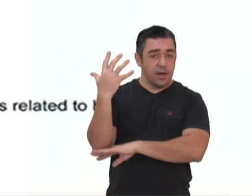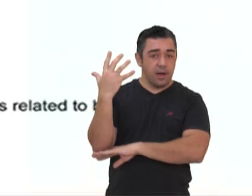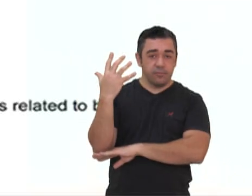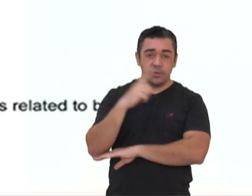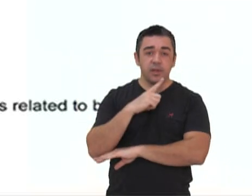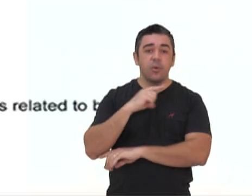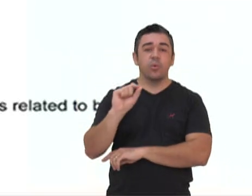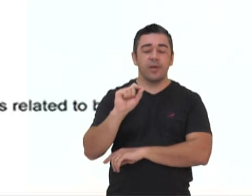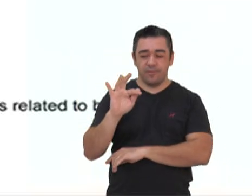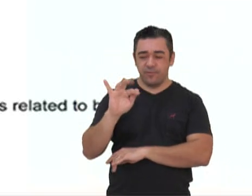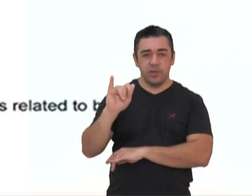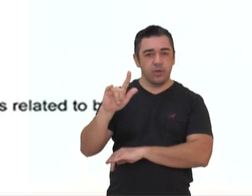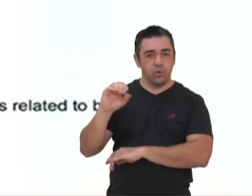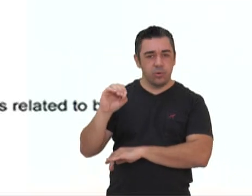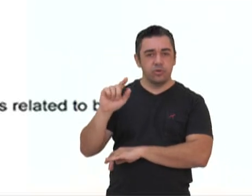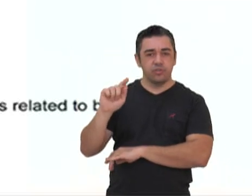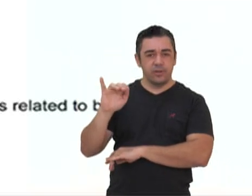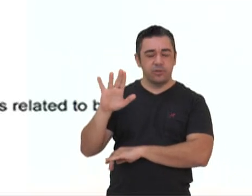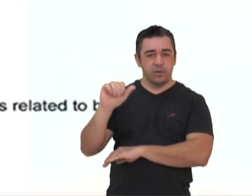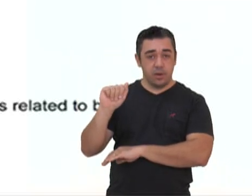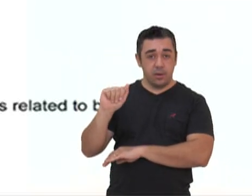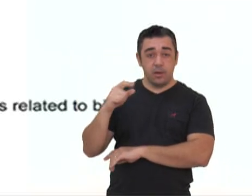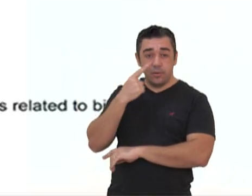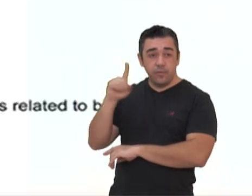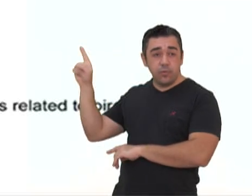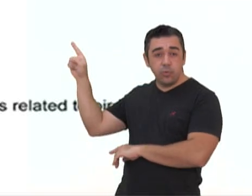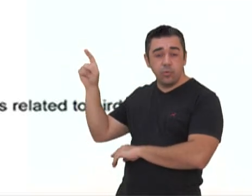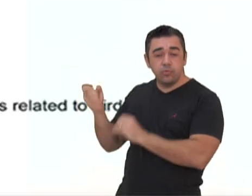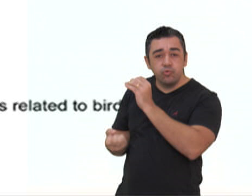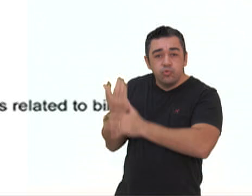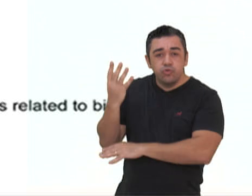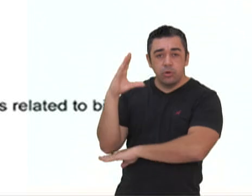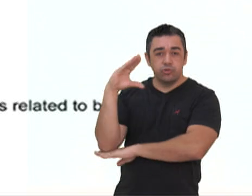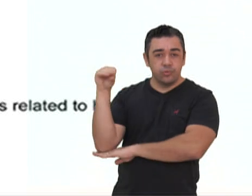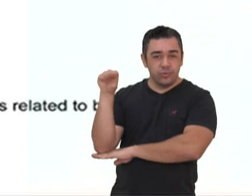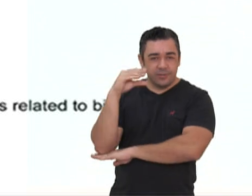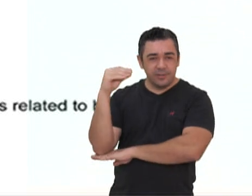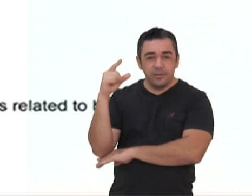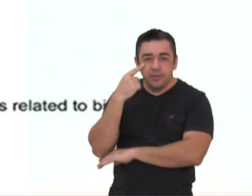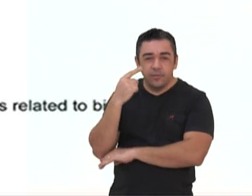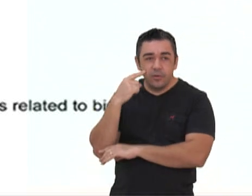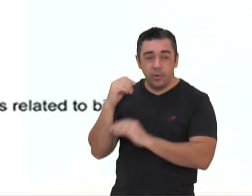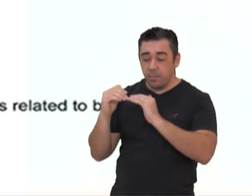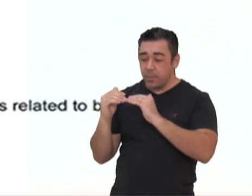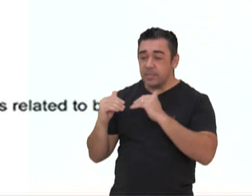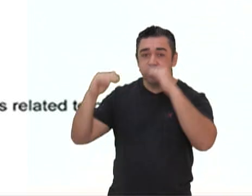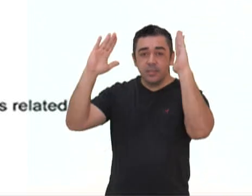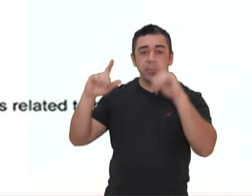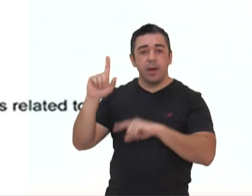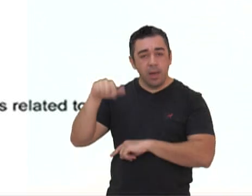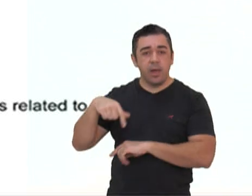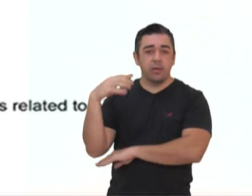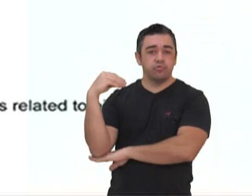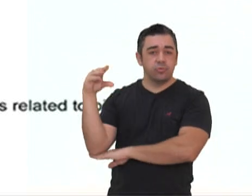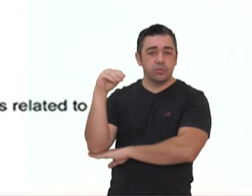filogenética. Vocês estão vendo que o dinossauro surgiu aqui, ó? Então, tudo que está para cima é